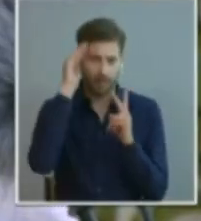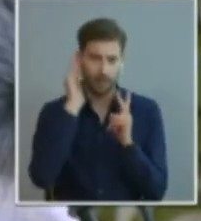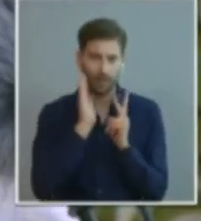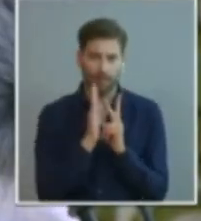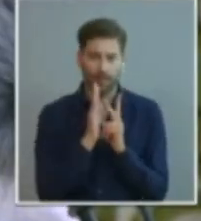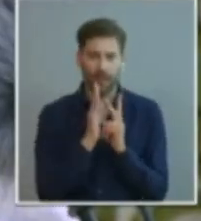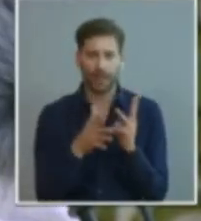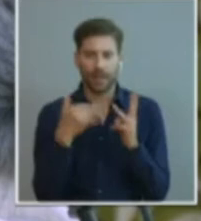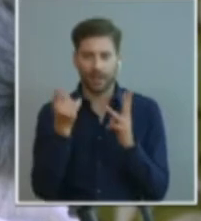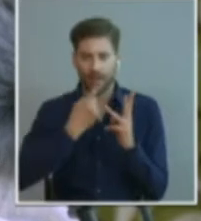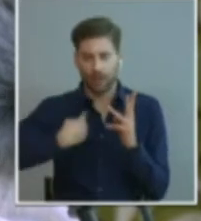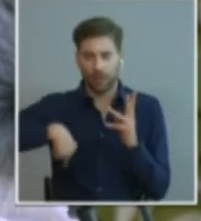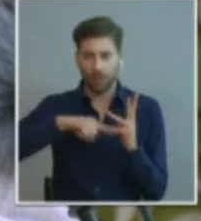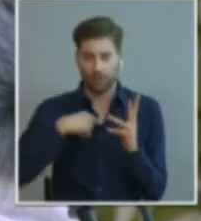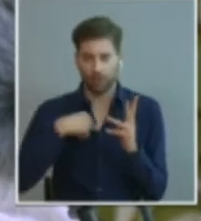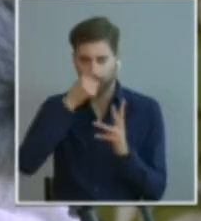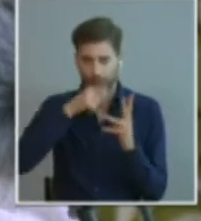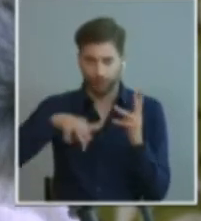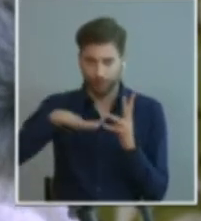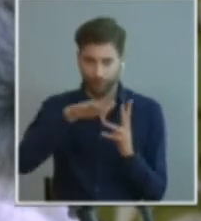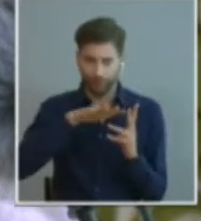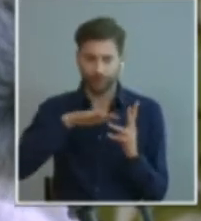todos nós.